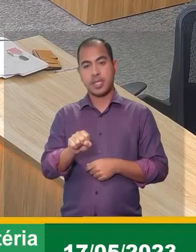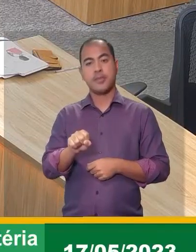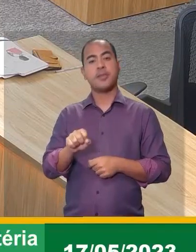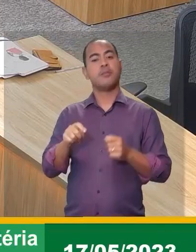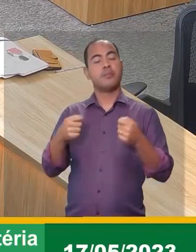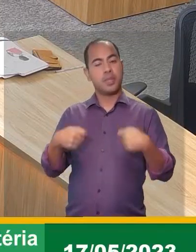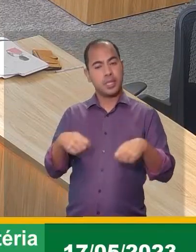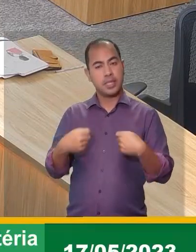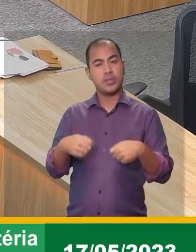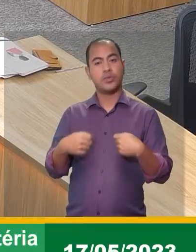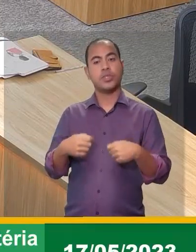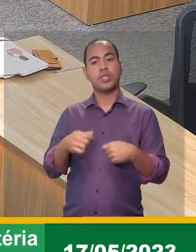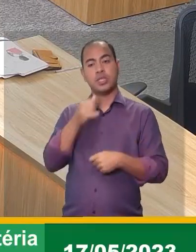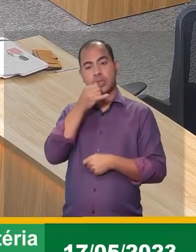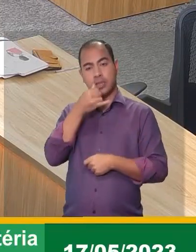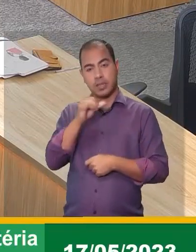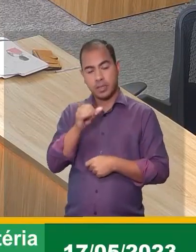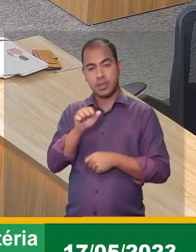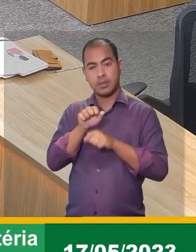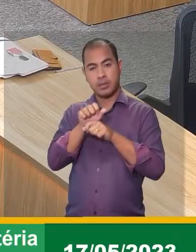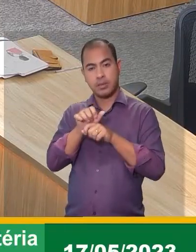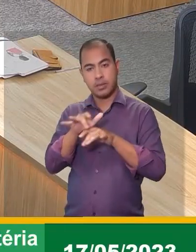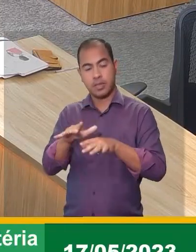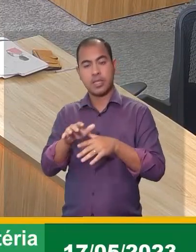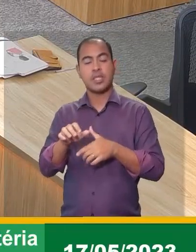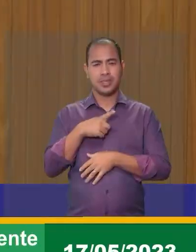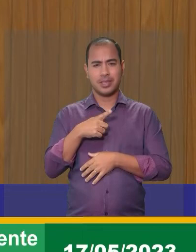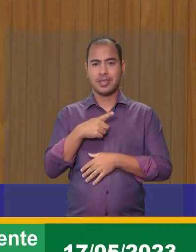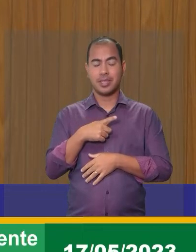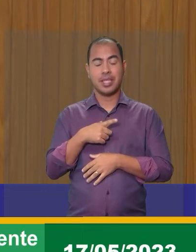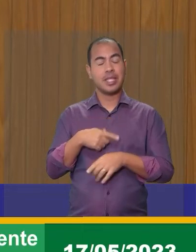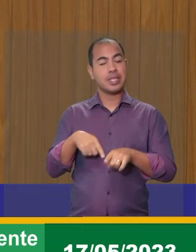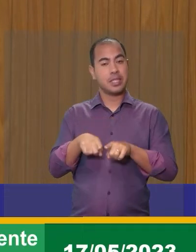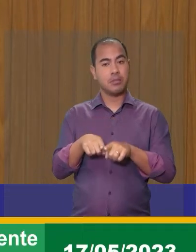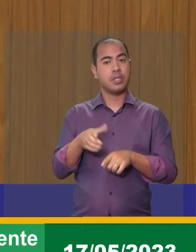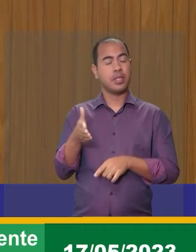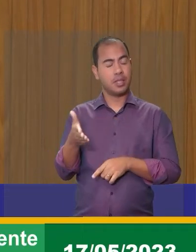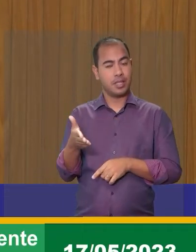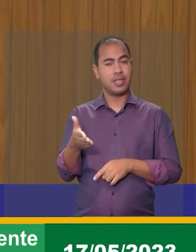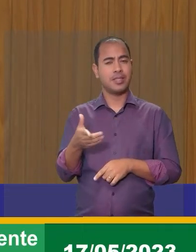colocar energia no Setor São José lá da minha cidade